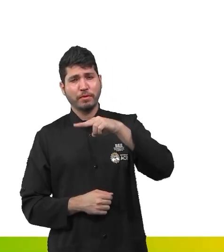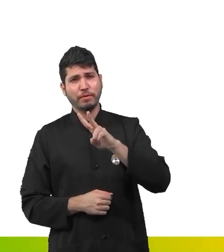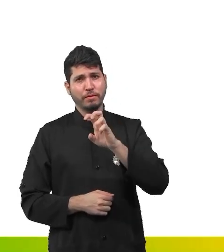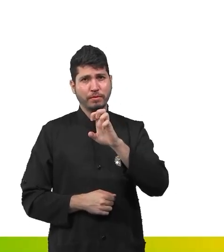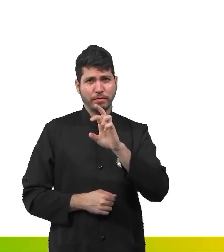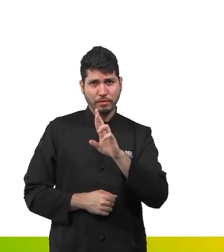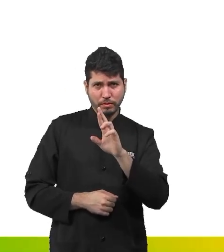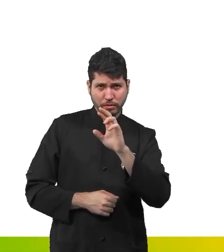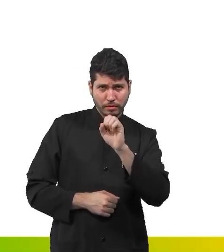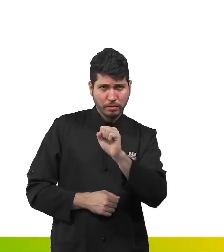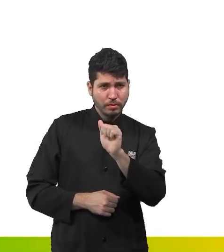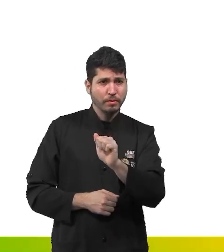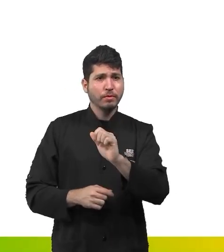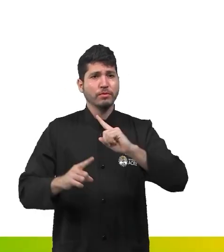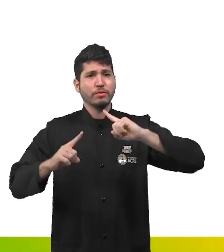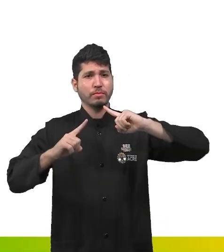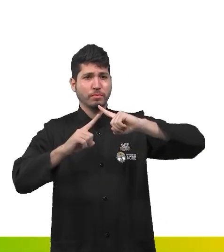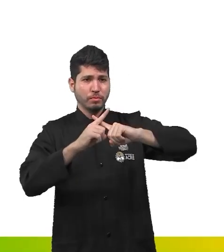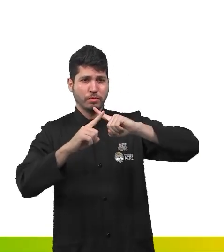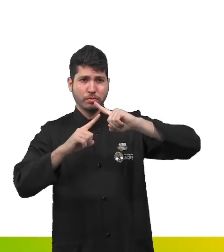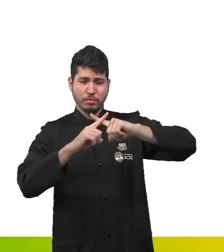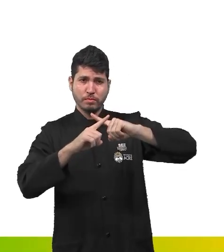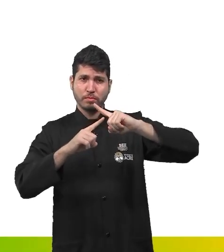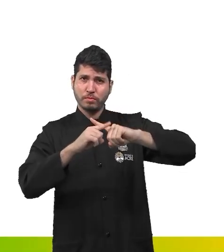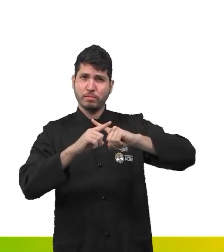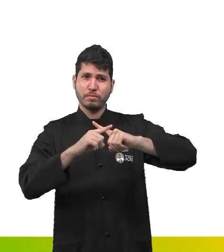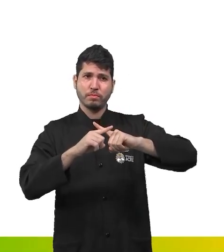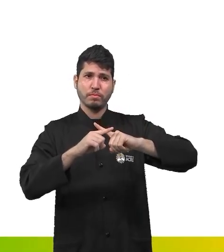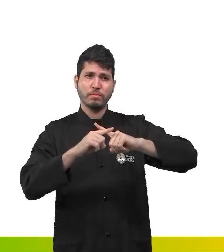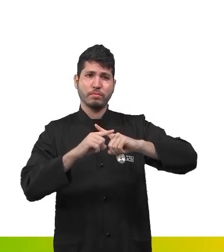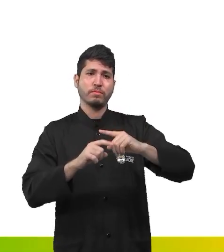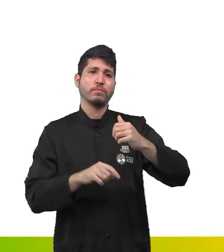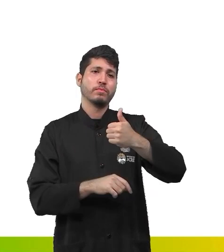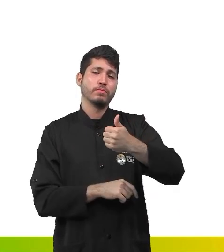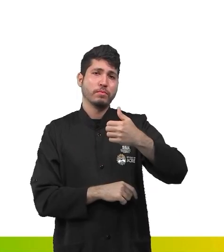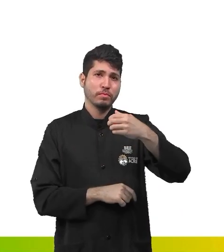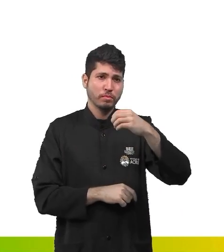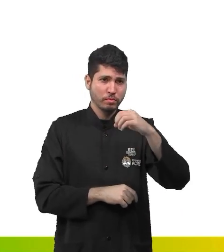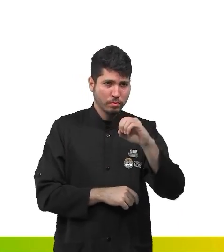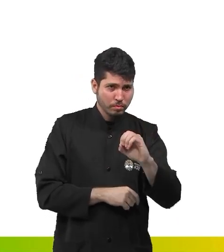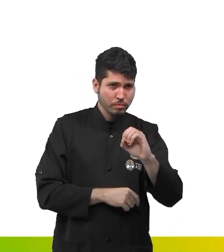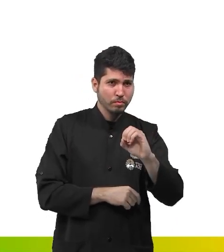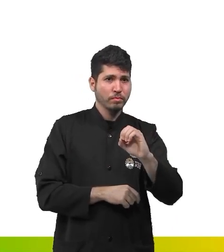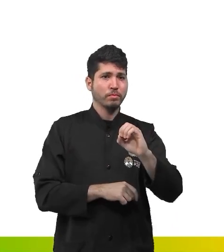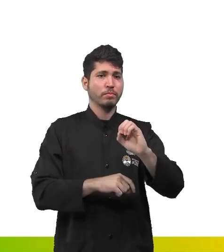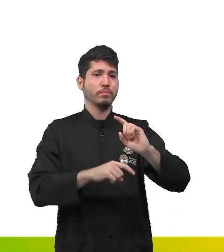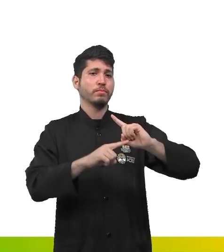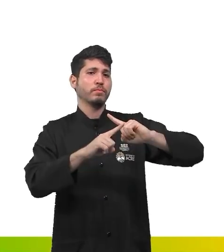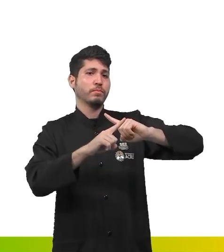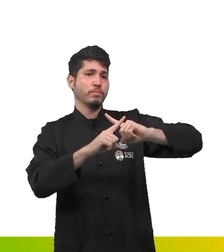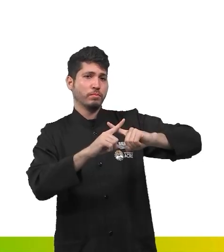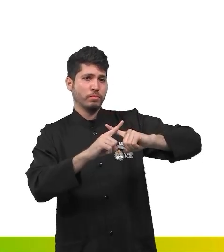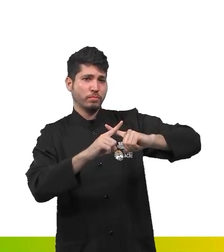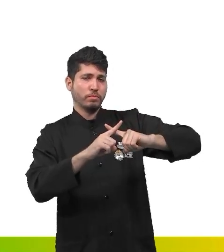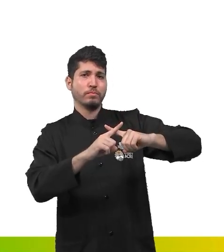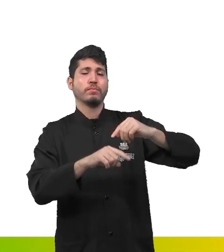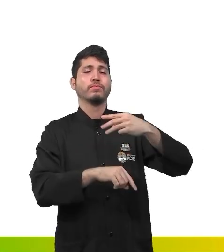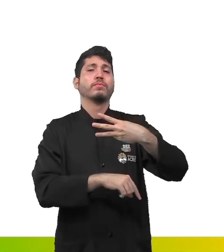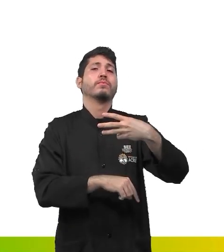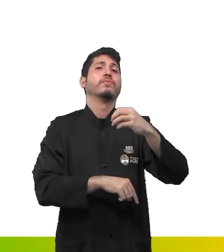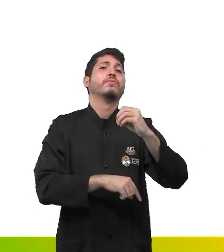a frente, certo? Então, nós vamos ter 10 vezes x, 10x, 30 vezes